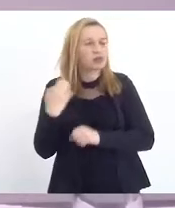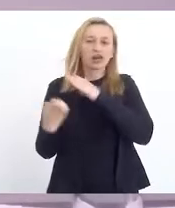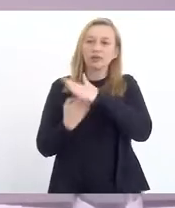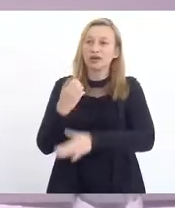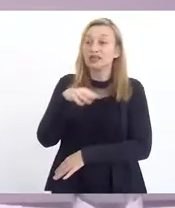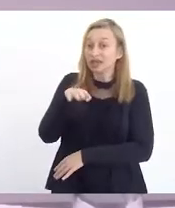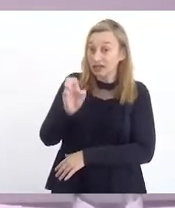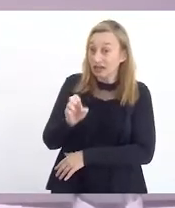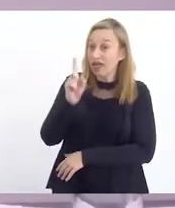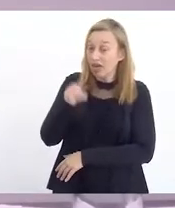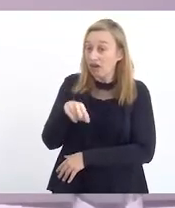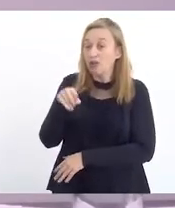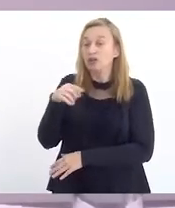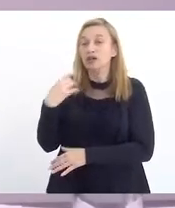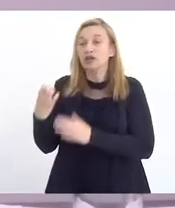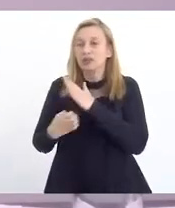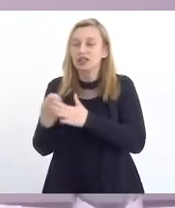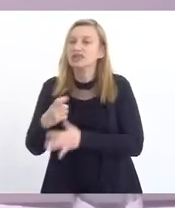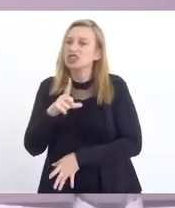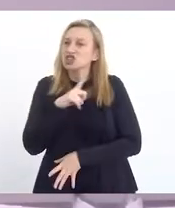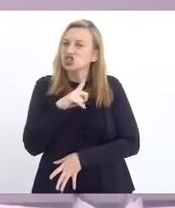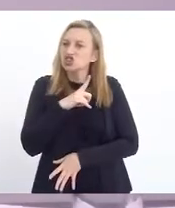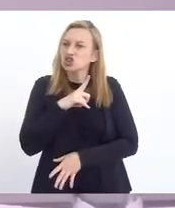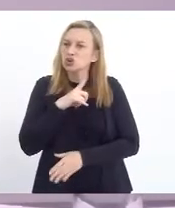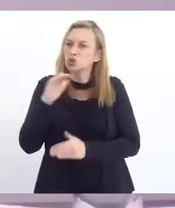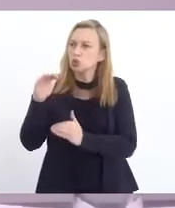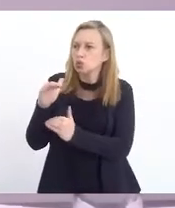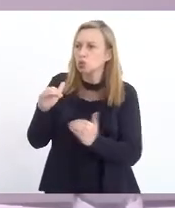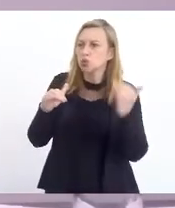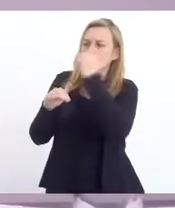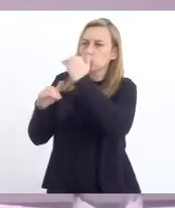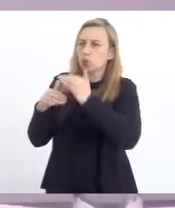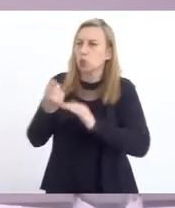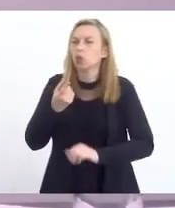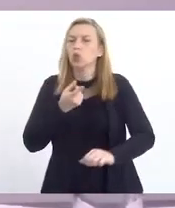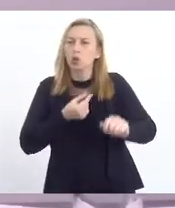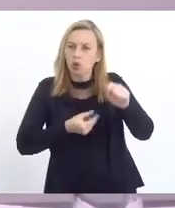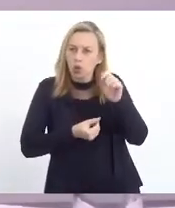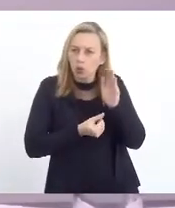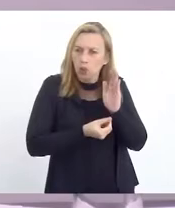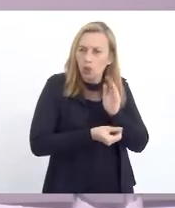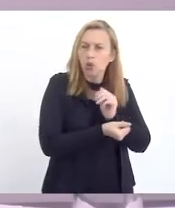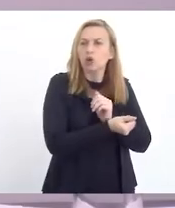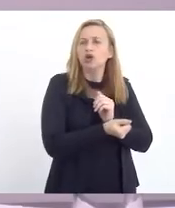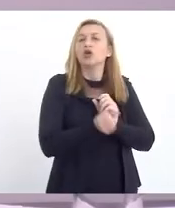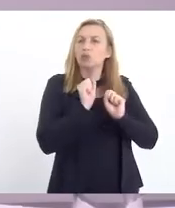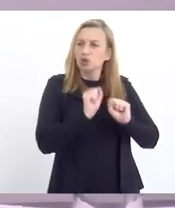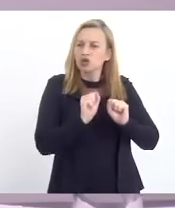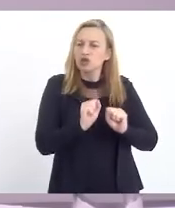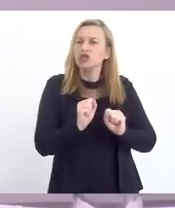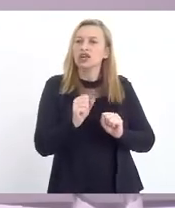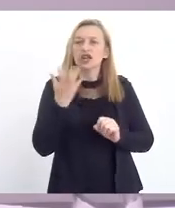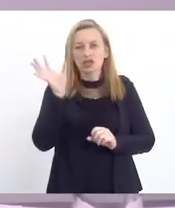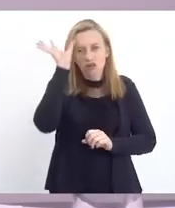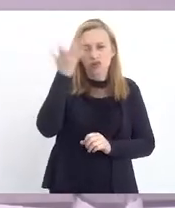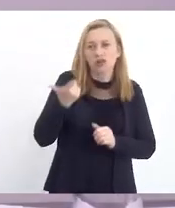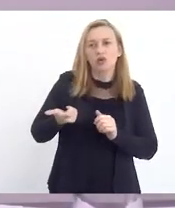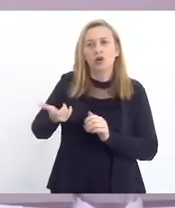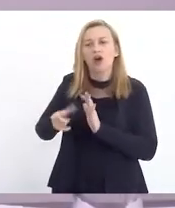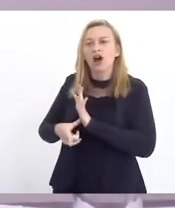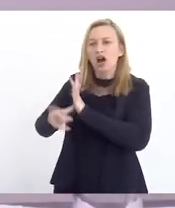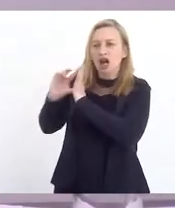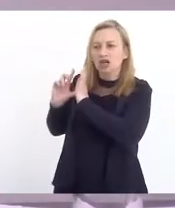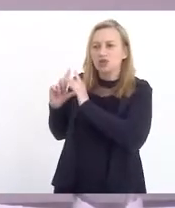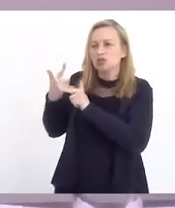que tinha uma superação financeira, que poderia ter resolvido o problema anteriormente, e não resolveu. Eu não